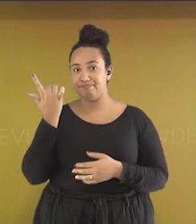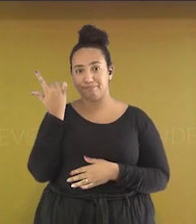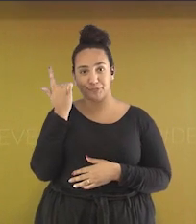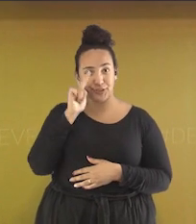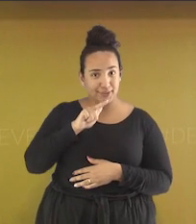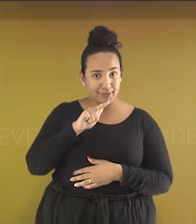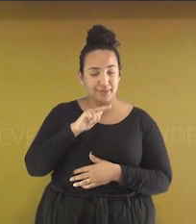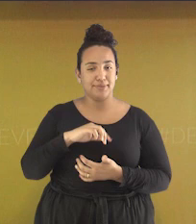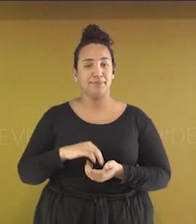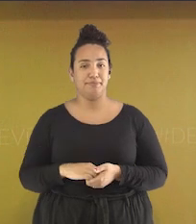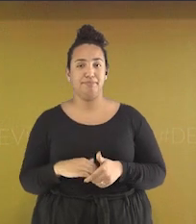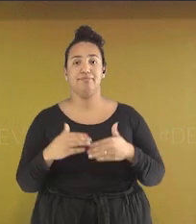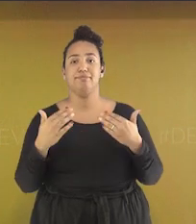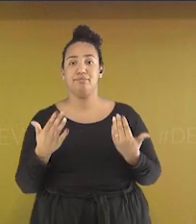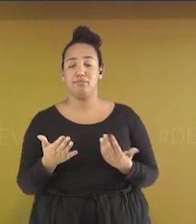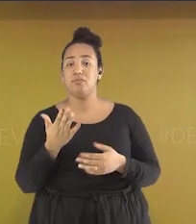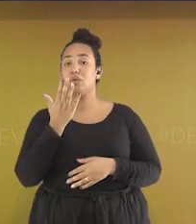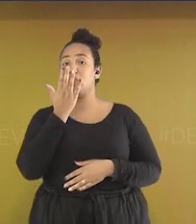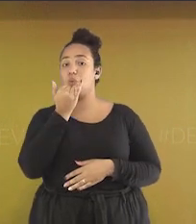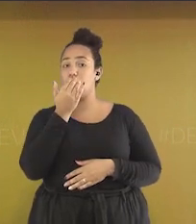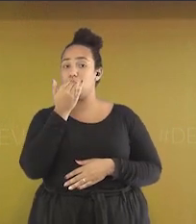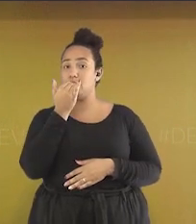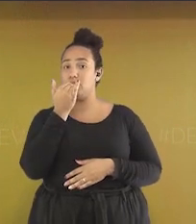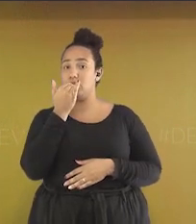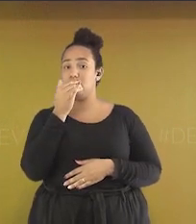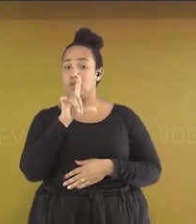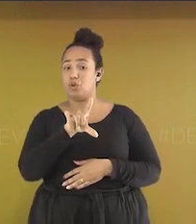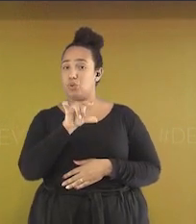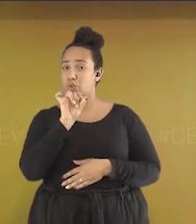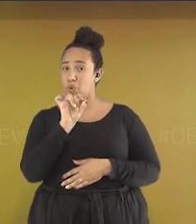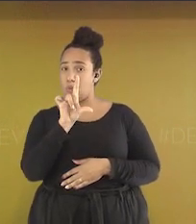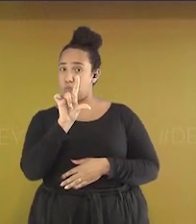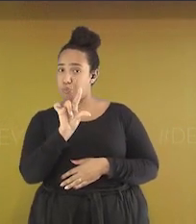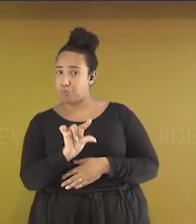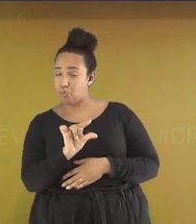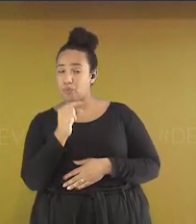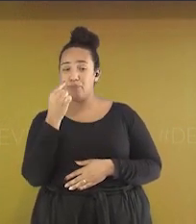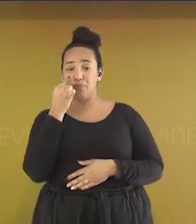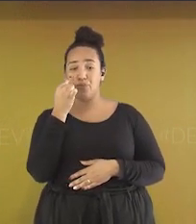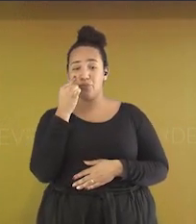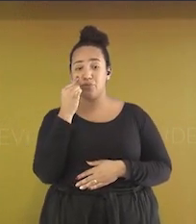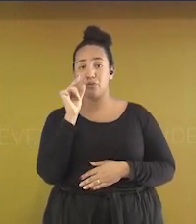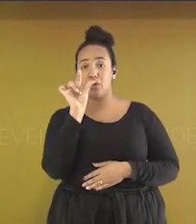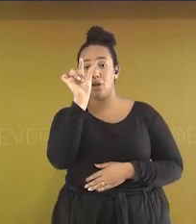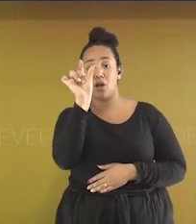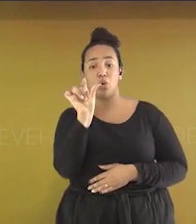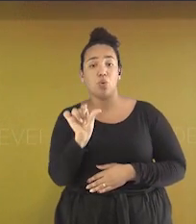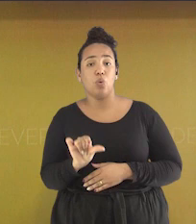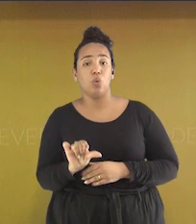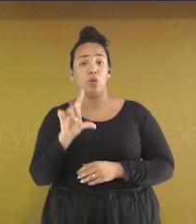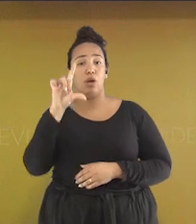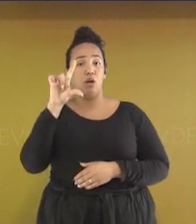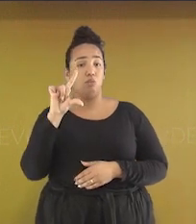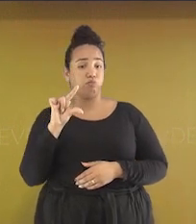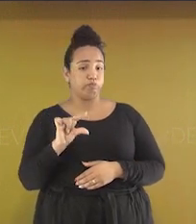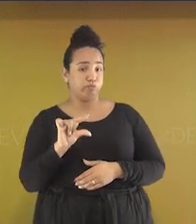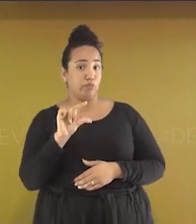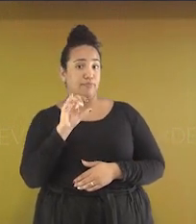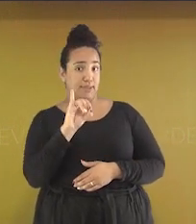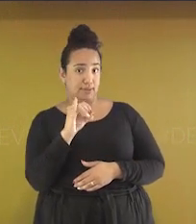Conseguiram? Bom, para o alimento menos votado, nós vamos buscar a menor coluna do gráfico. E